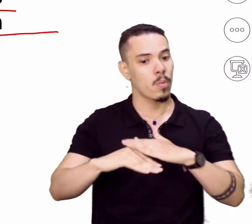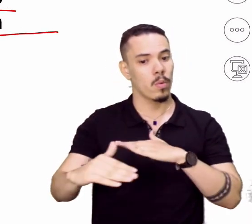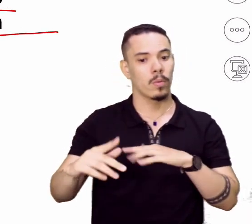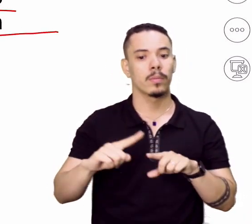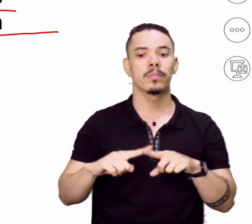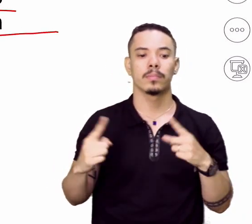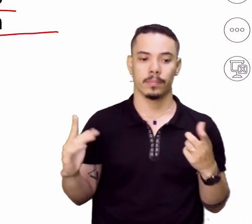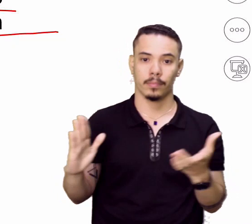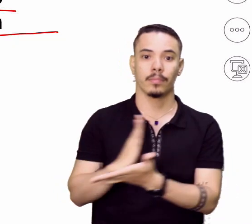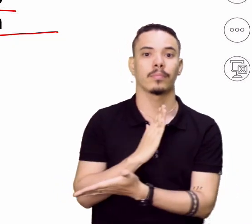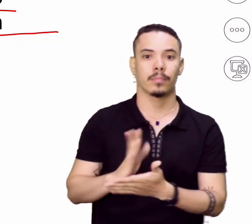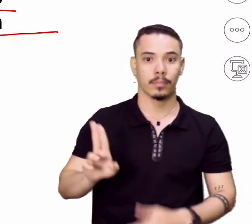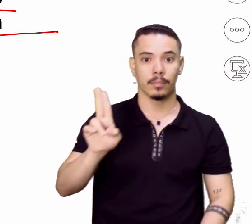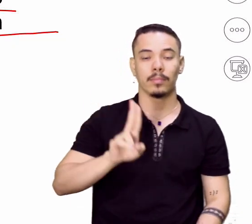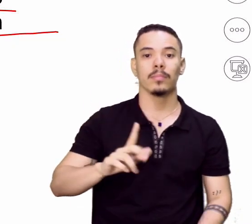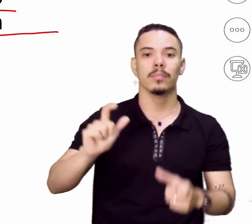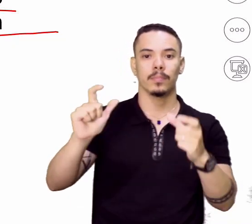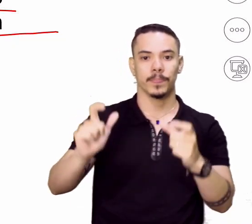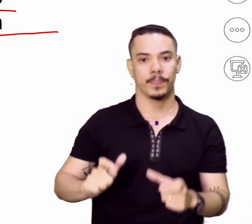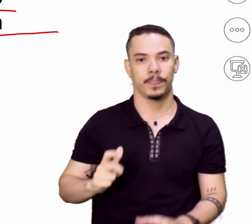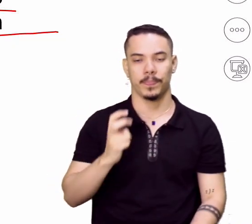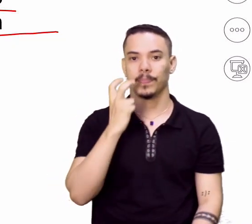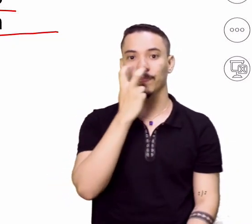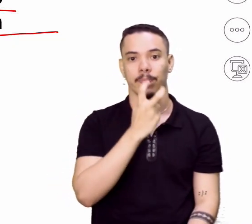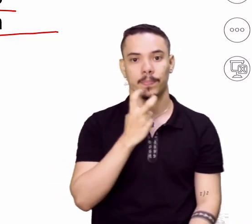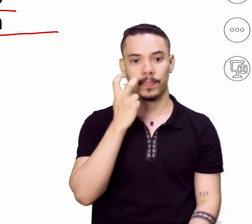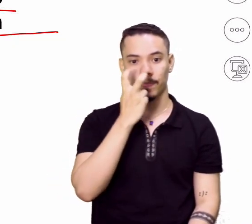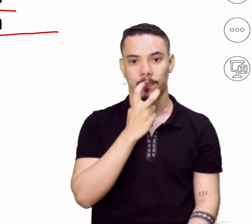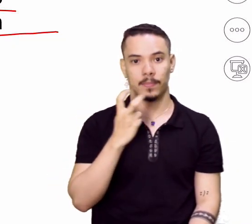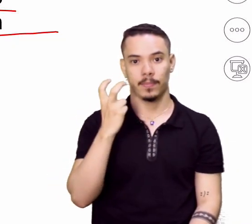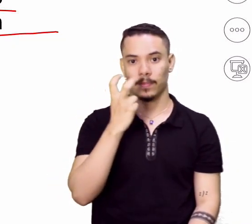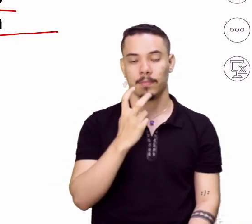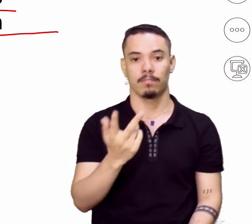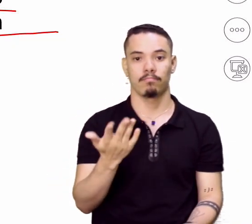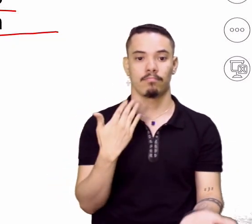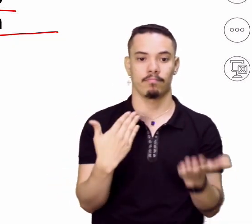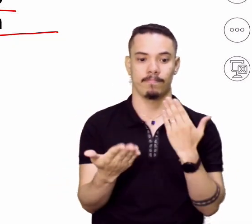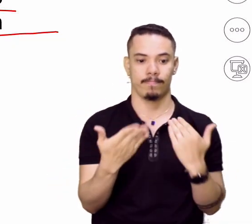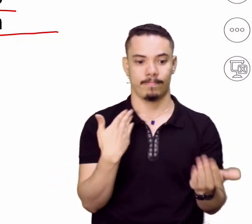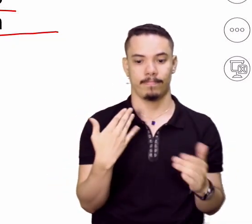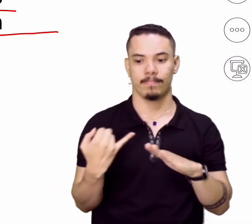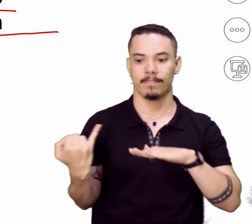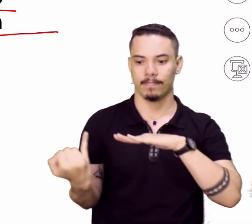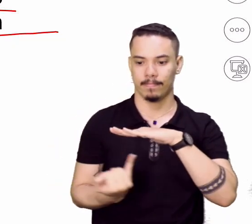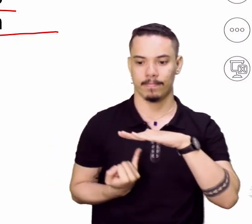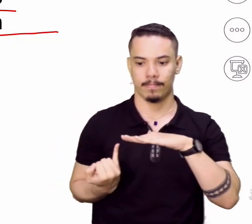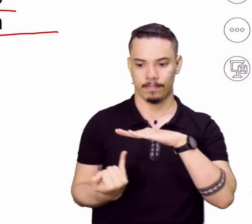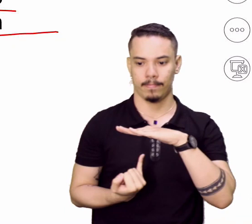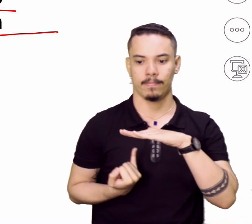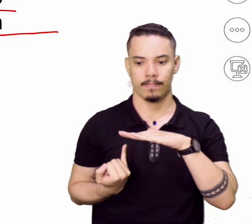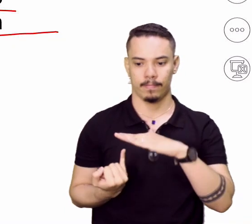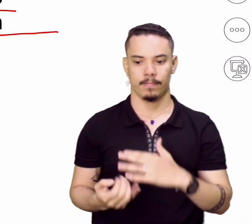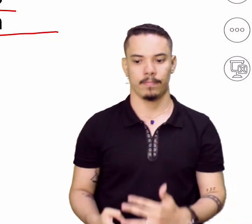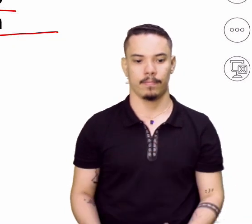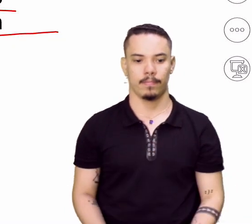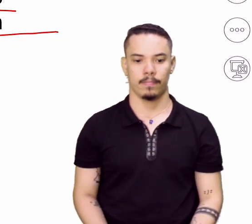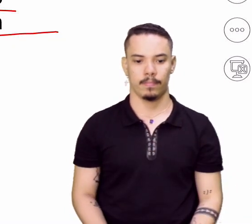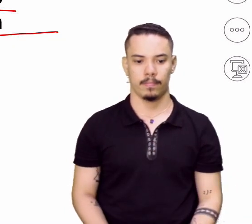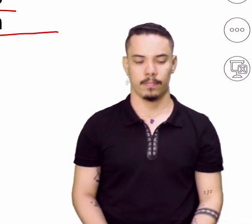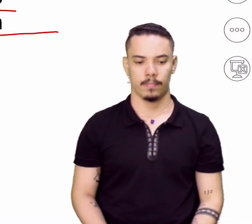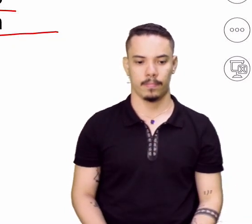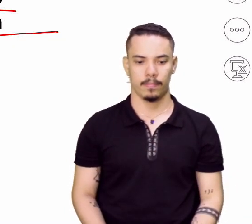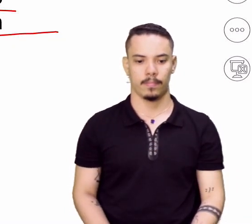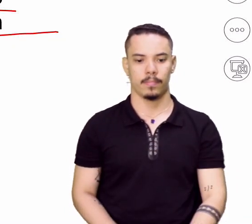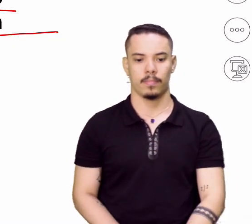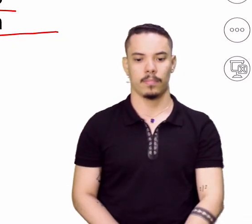muito observada na linguagem oral, ou seja, na linguagem informal. Então, olha só. Did you